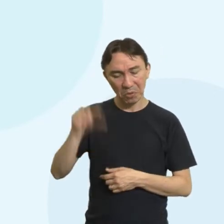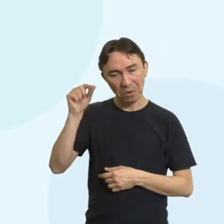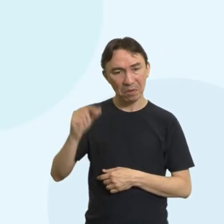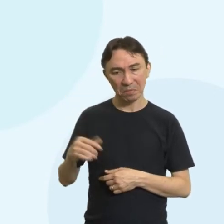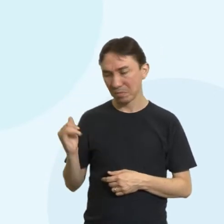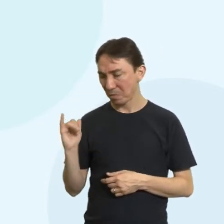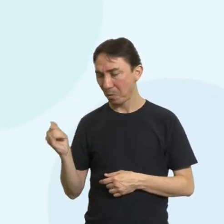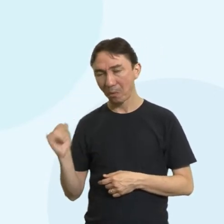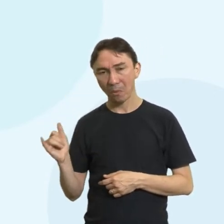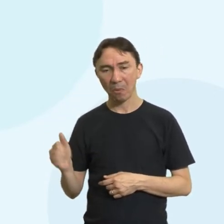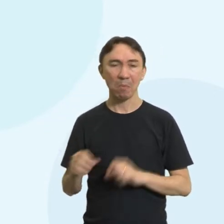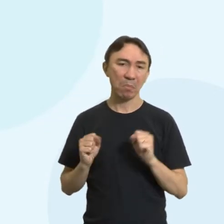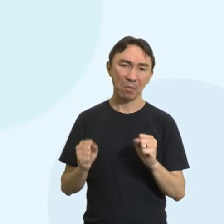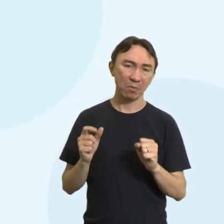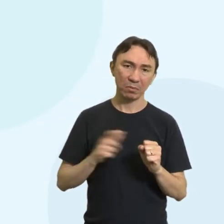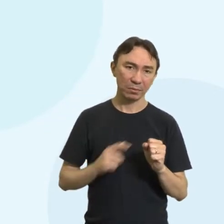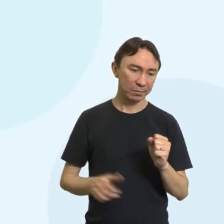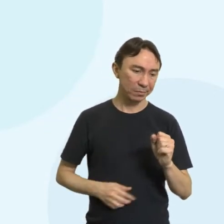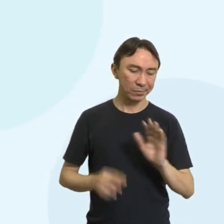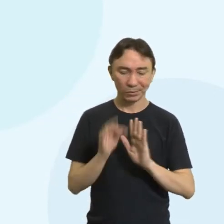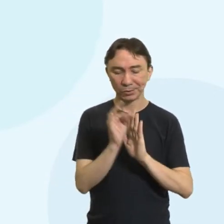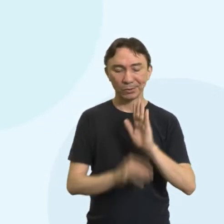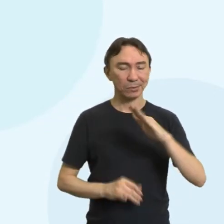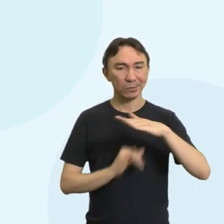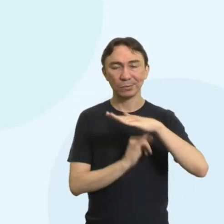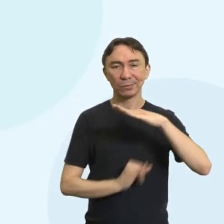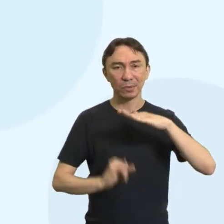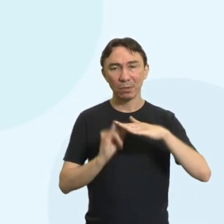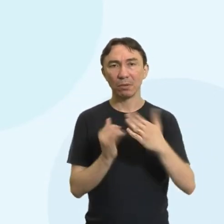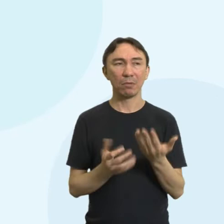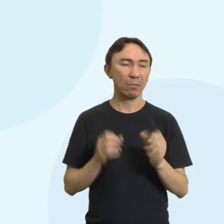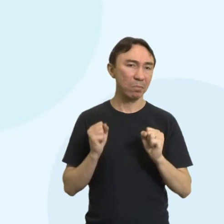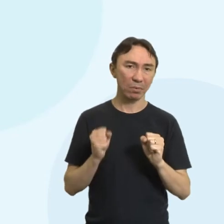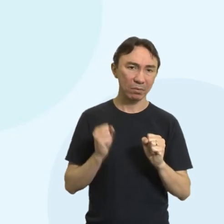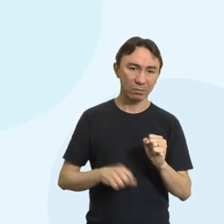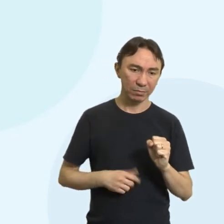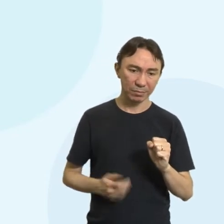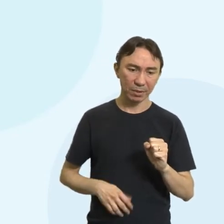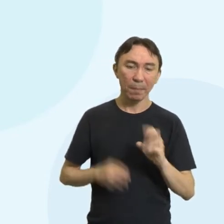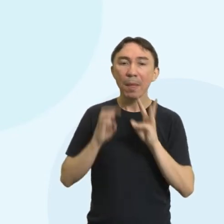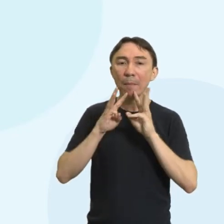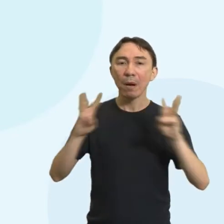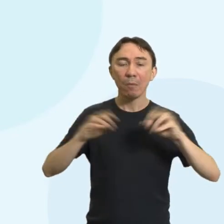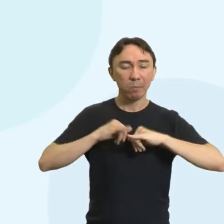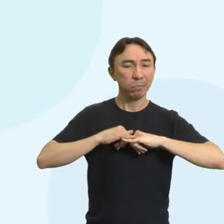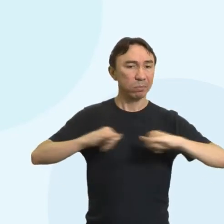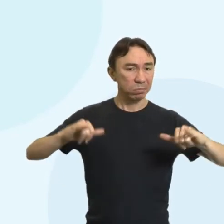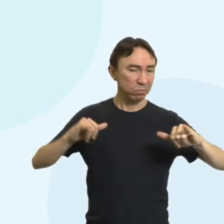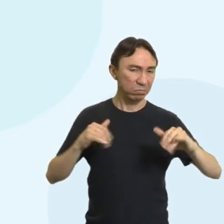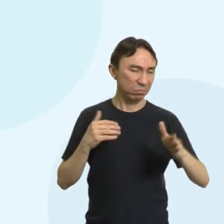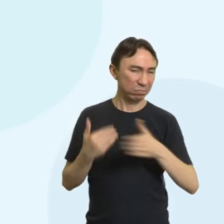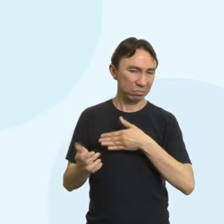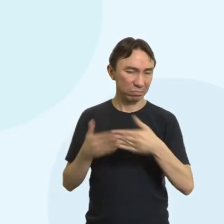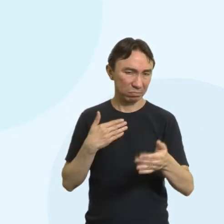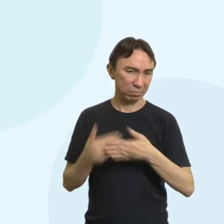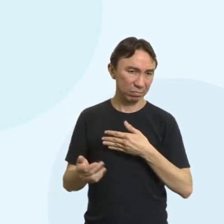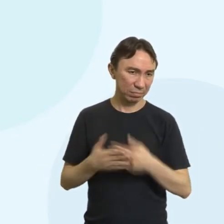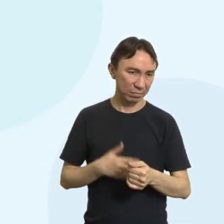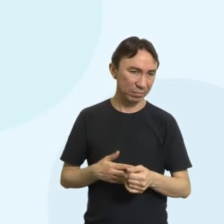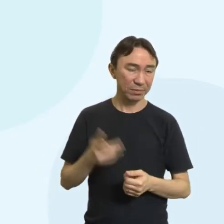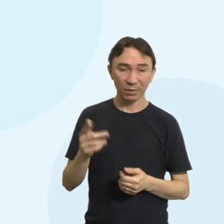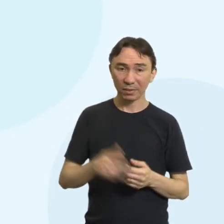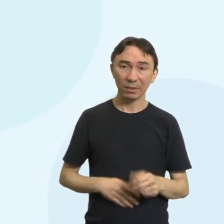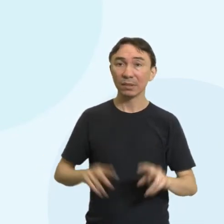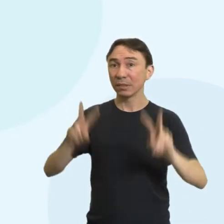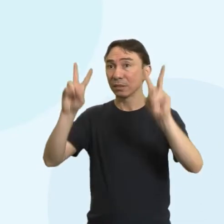ser um texto instrucional, pode ser uma propaganda, não importa, tá? E lerão o título,